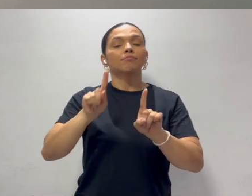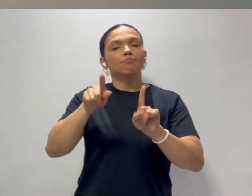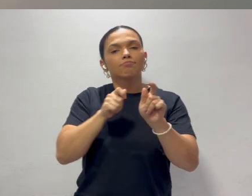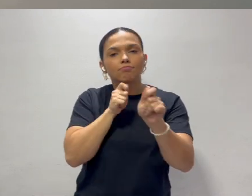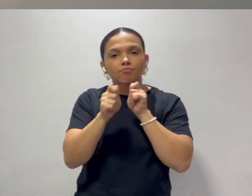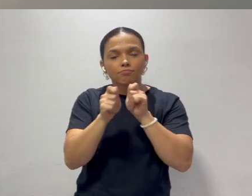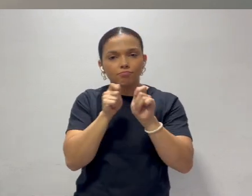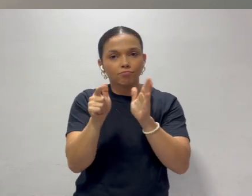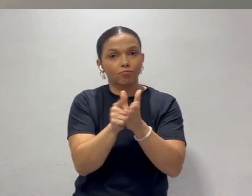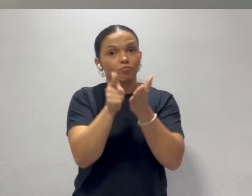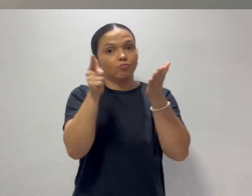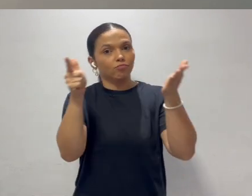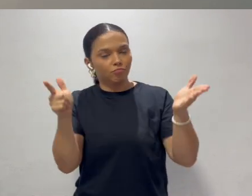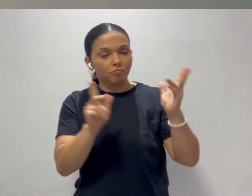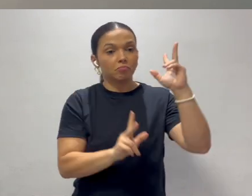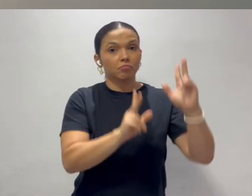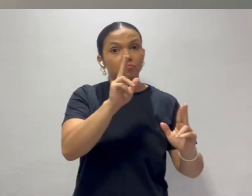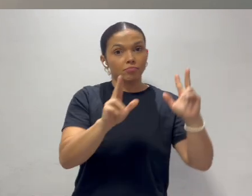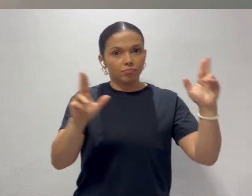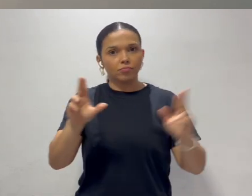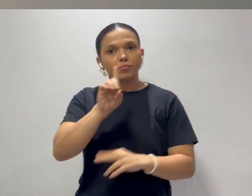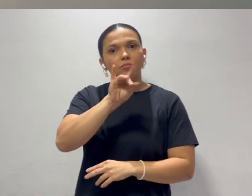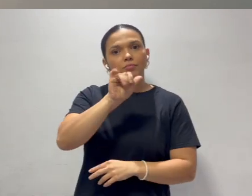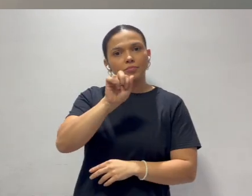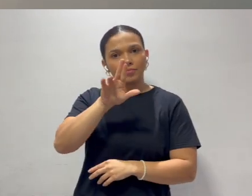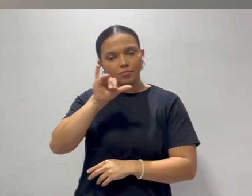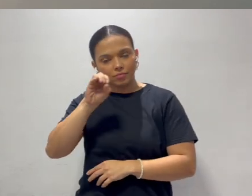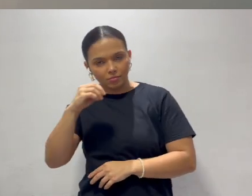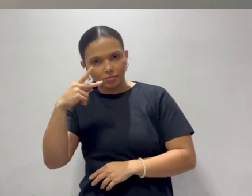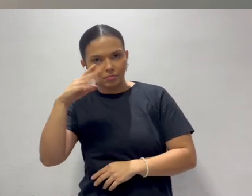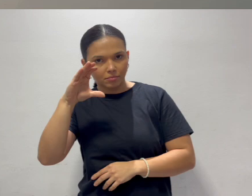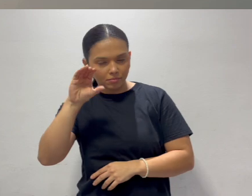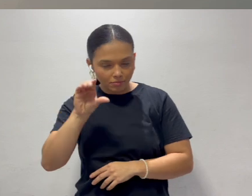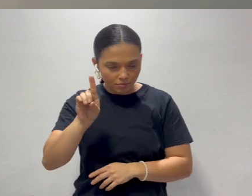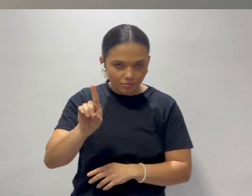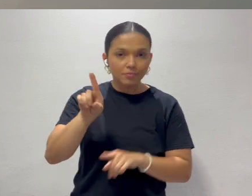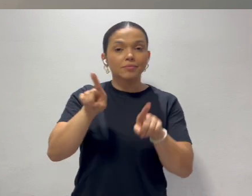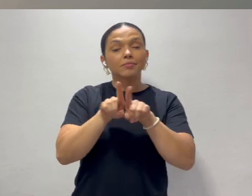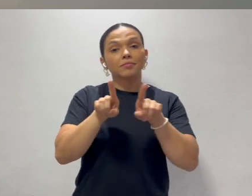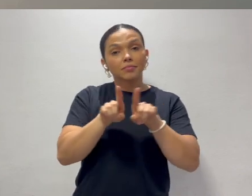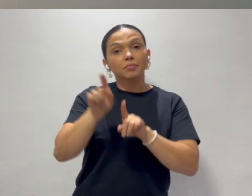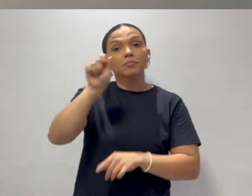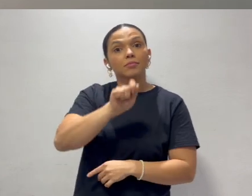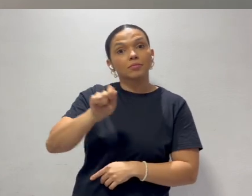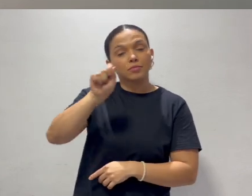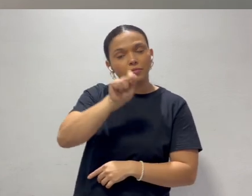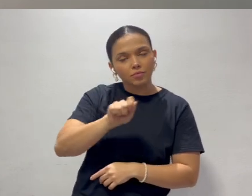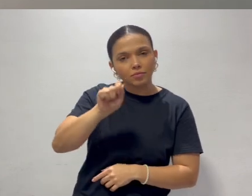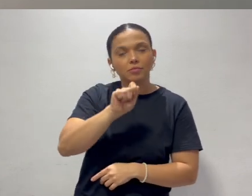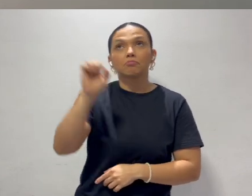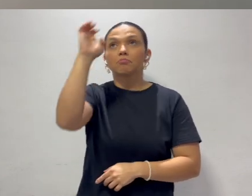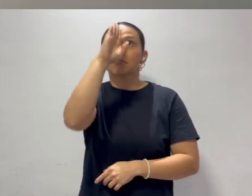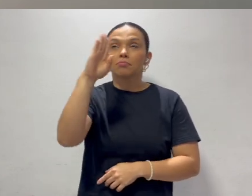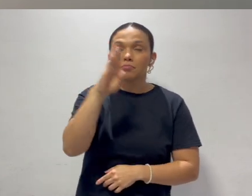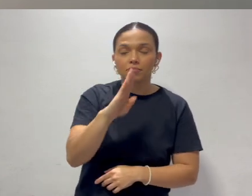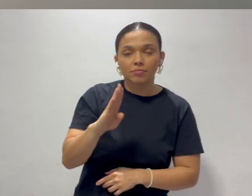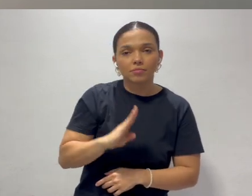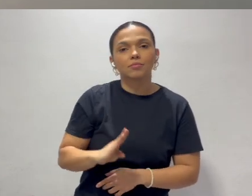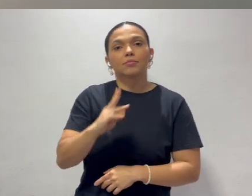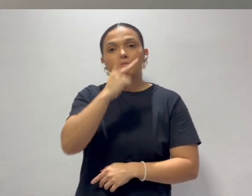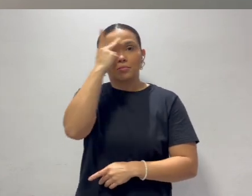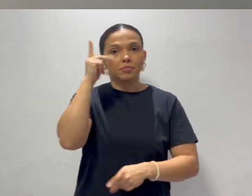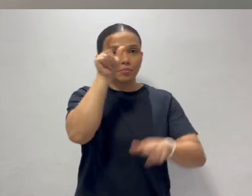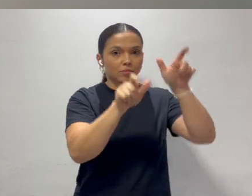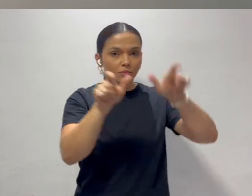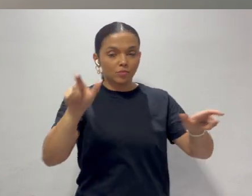Júnior, sou jornalista, estou editor do Diário PCD, estou presidente da ANA PCD, Associação Nacional de Apoio